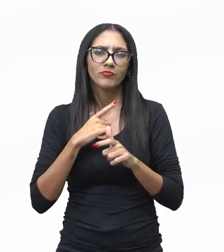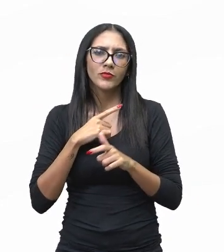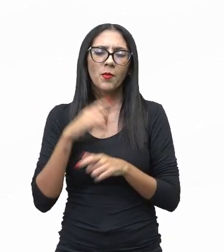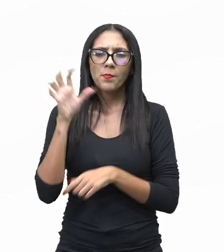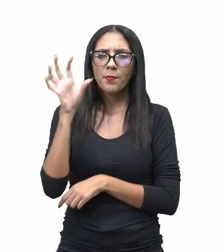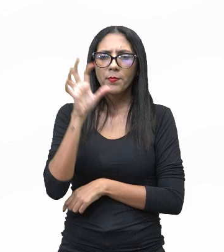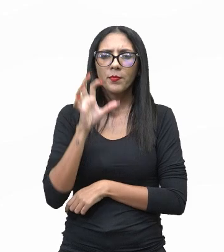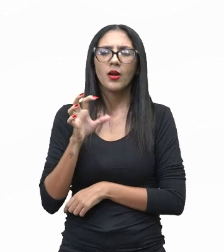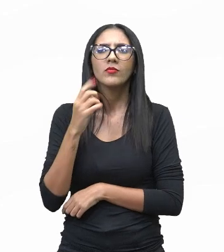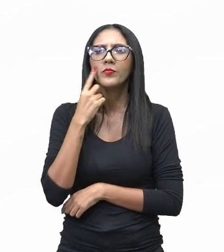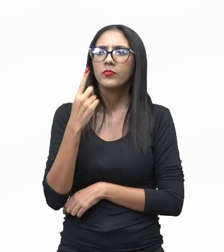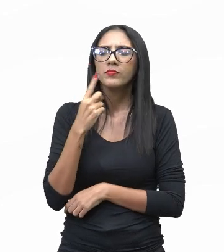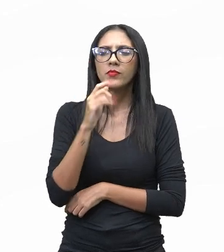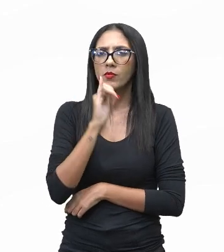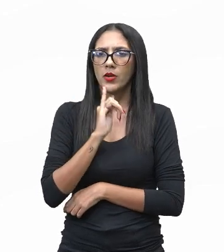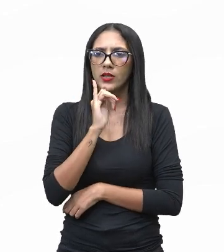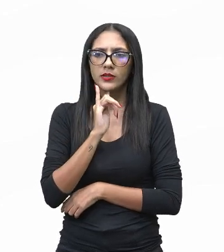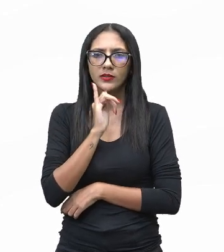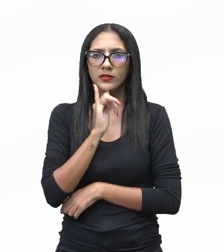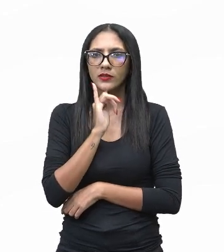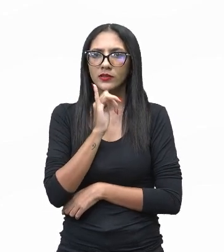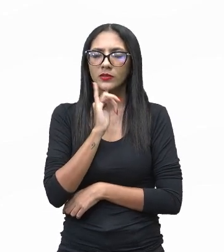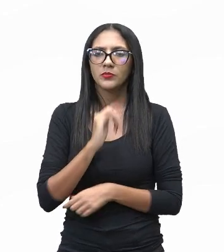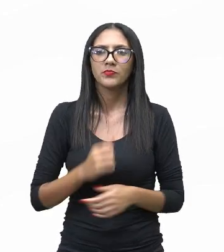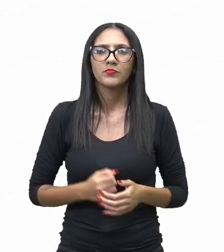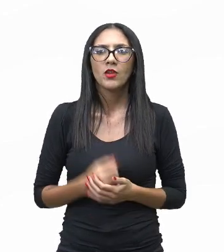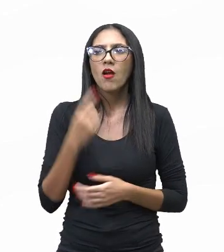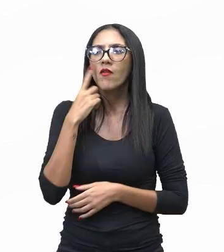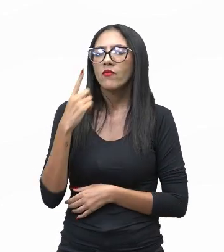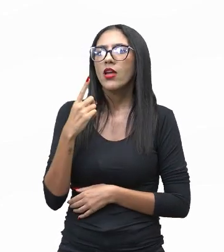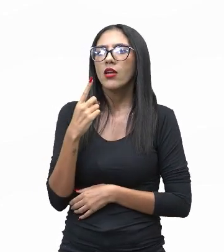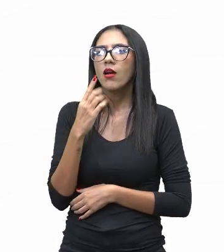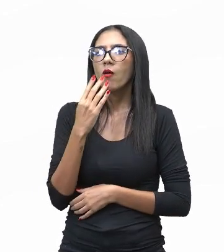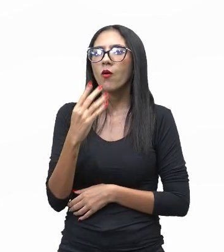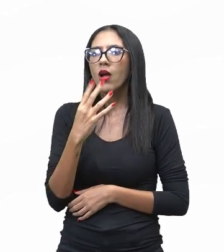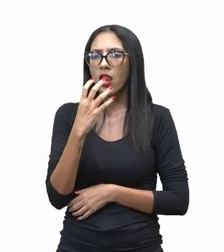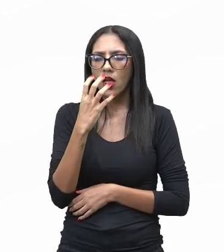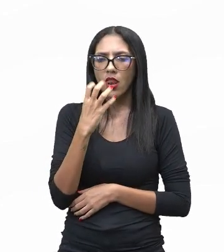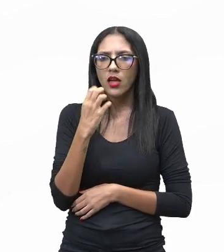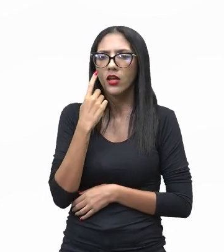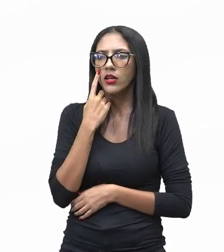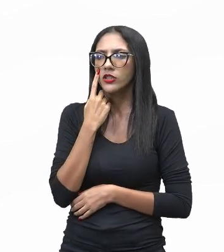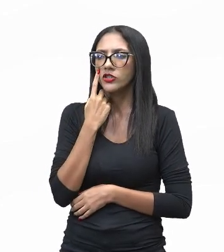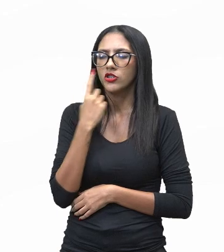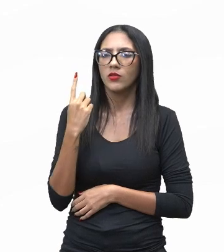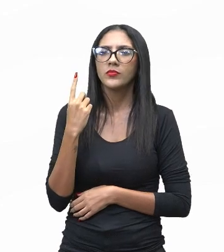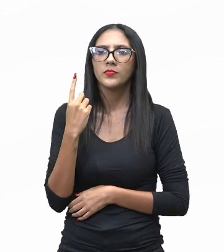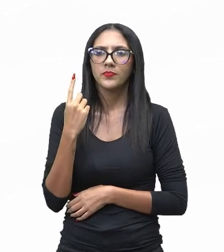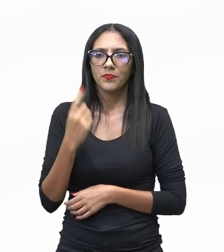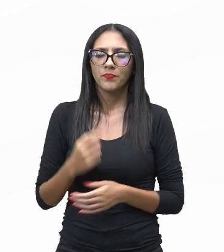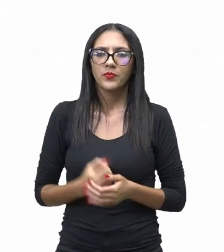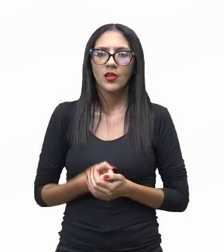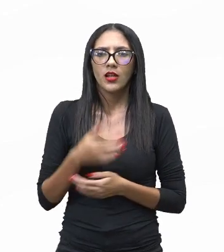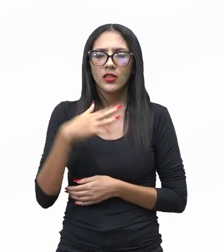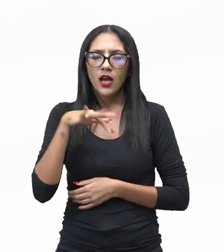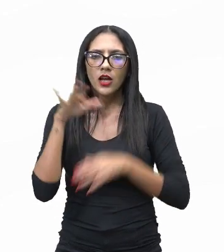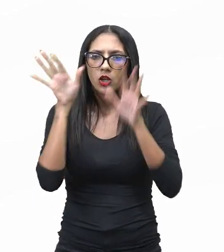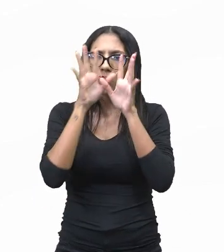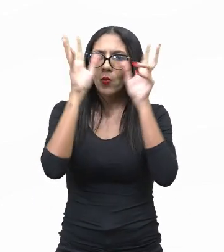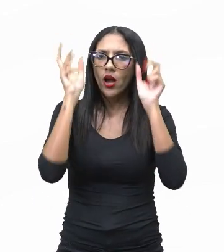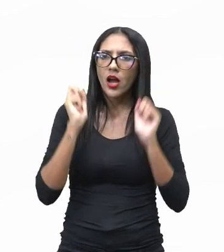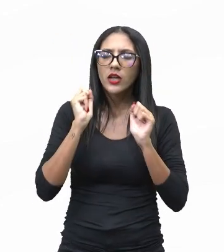Olha lá, por exemplo, o que está em laranja na tela ali, Rondônia, uma parte do Acre, né? São projetos